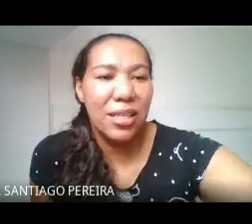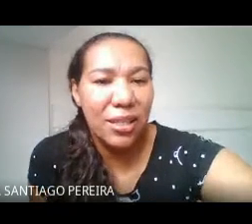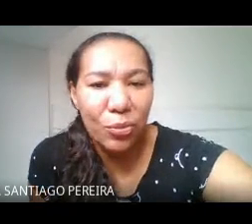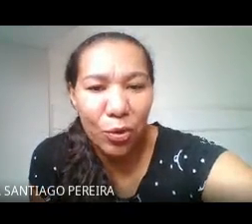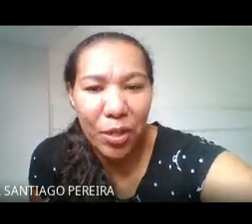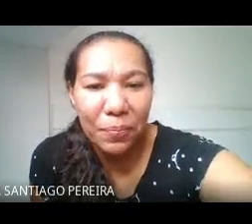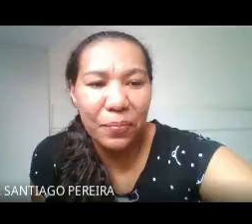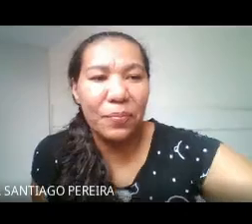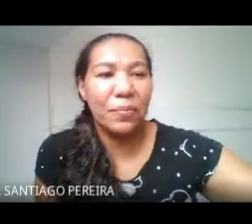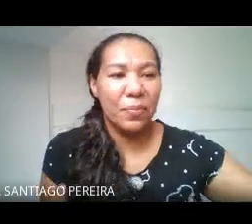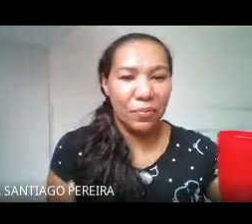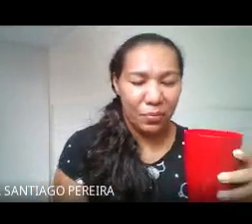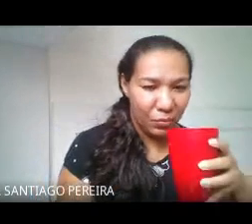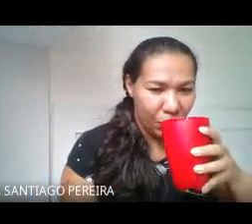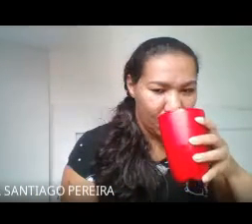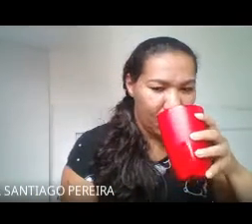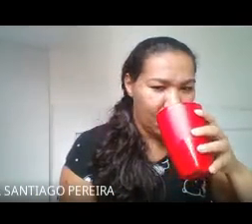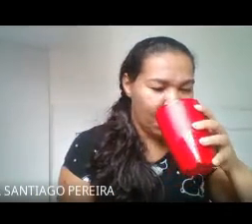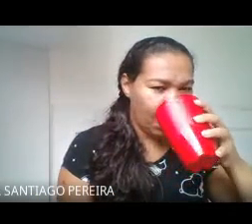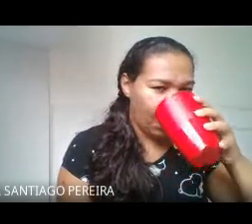desse do filme.